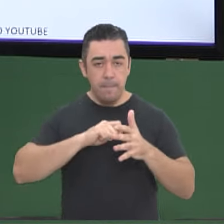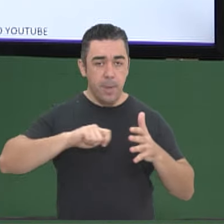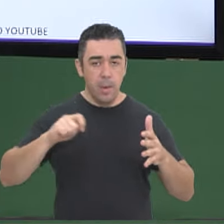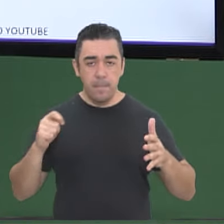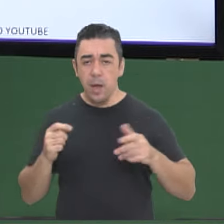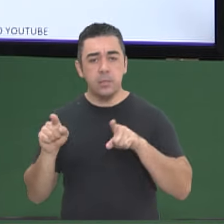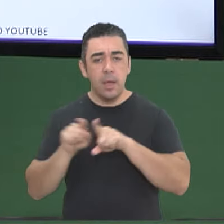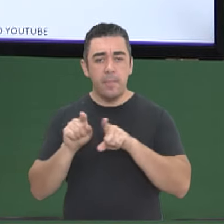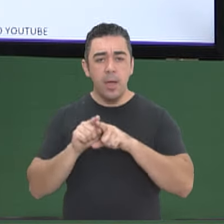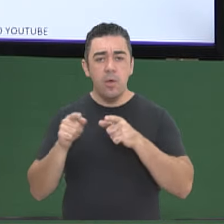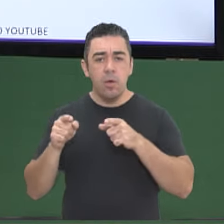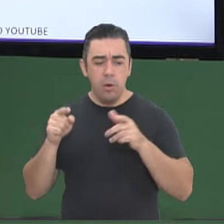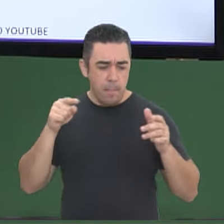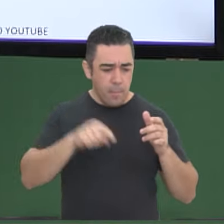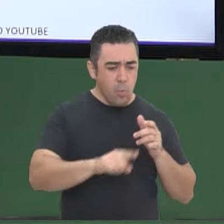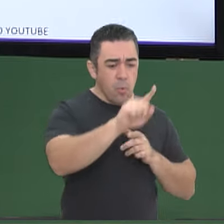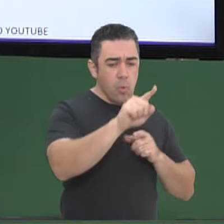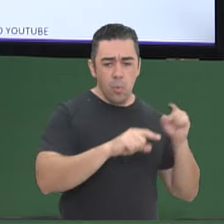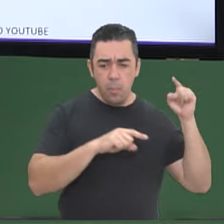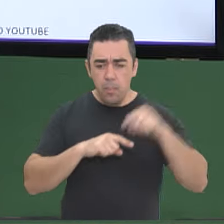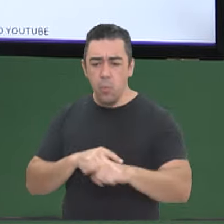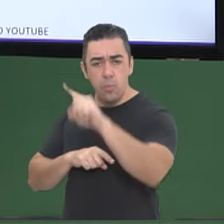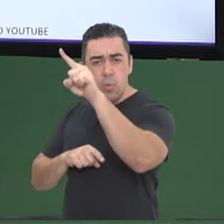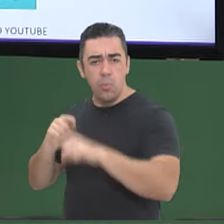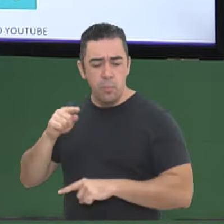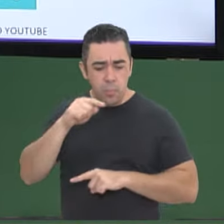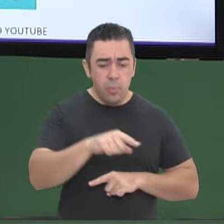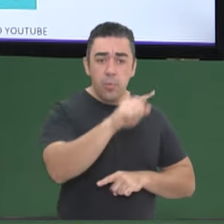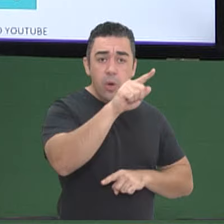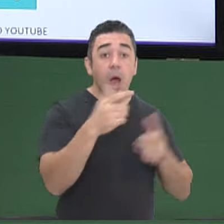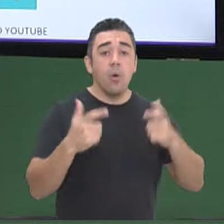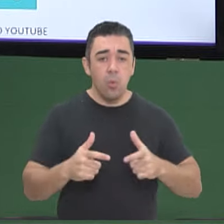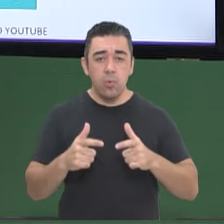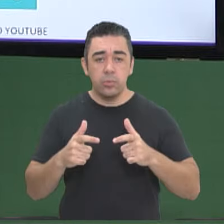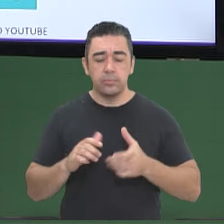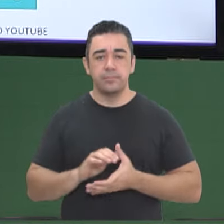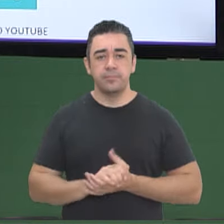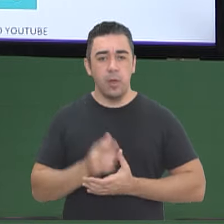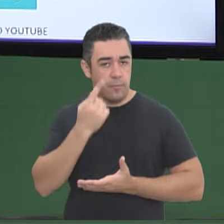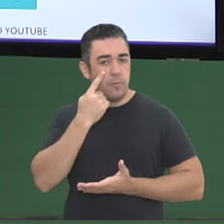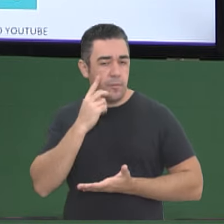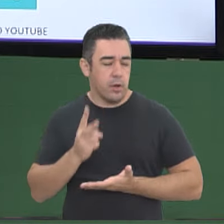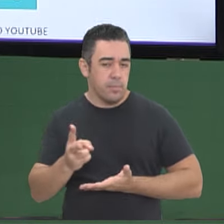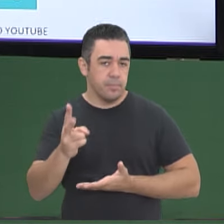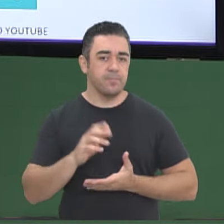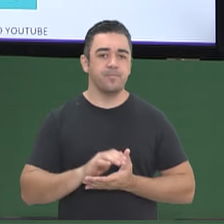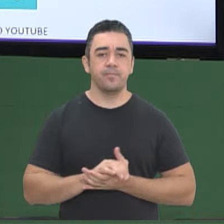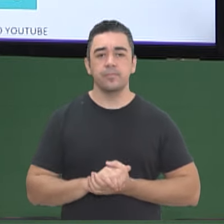bola, né? Mas tudo isso a gente vai vendo a seguir. Aqui, em se tratando